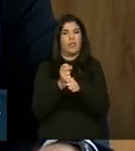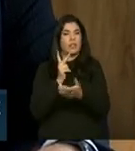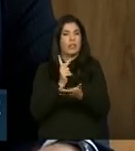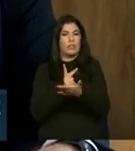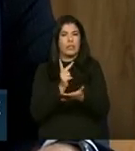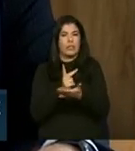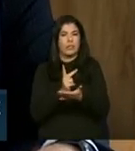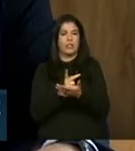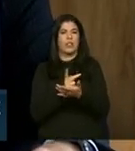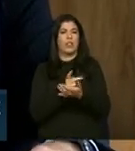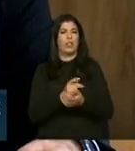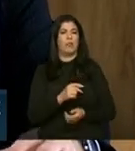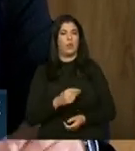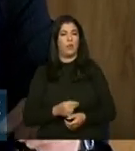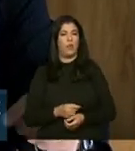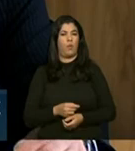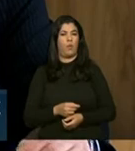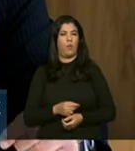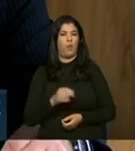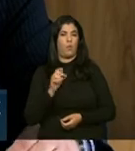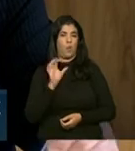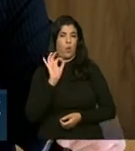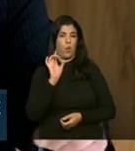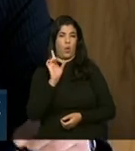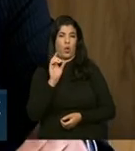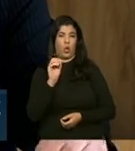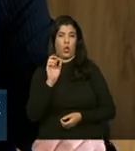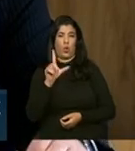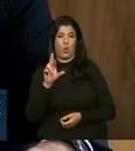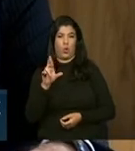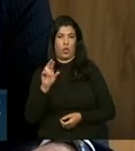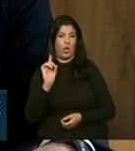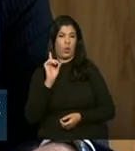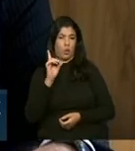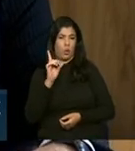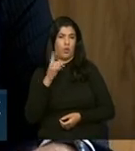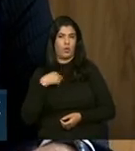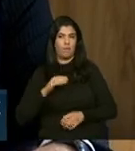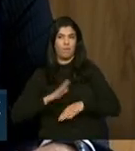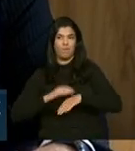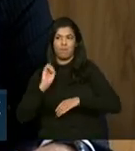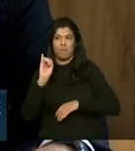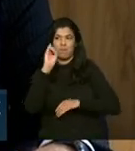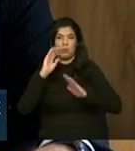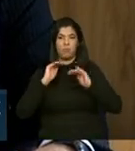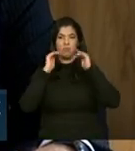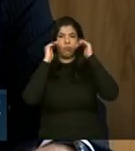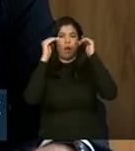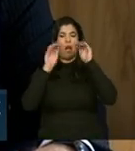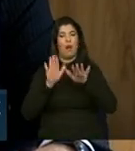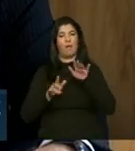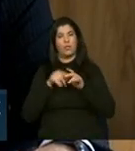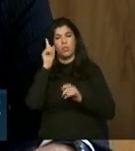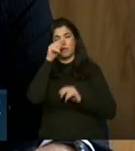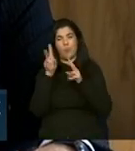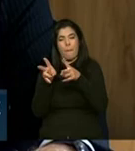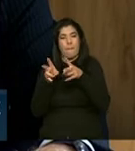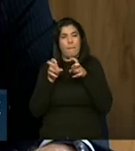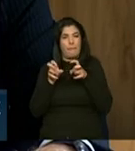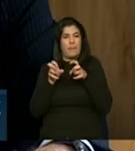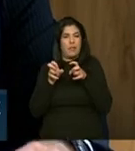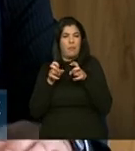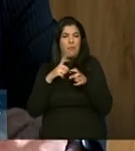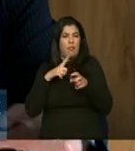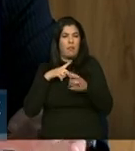dólar supervalorizado, nós não percebemos muitas vezes a nossa realidade não